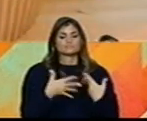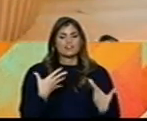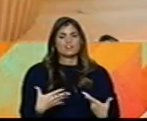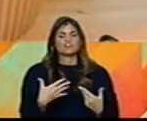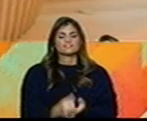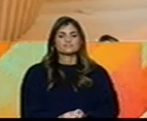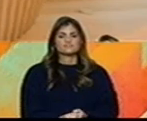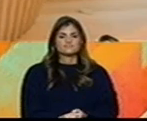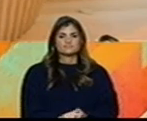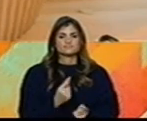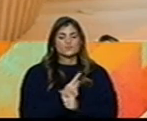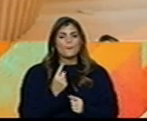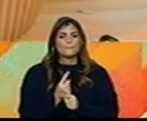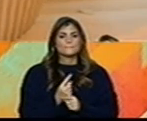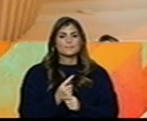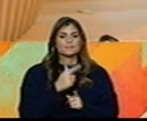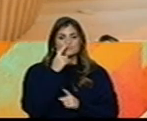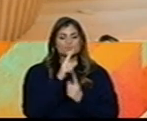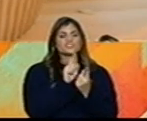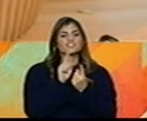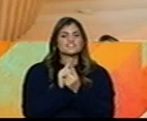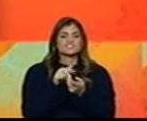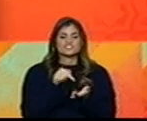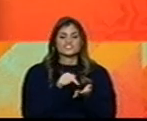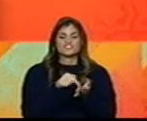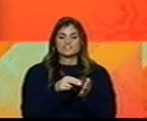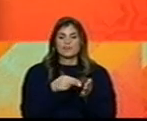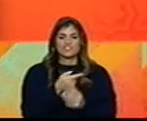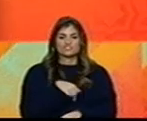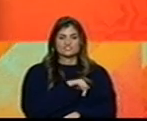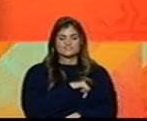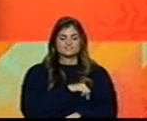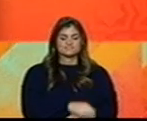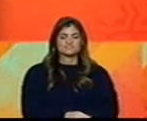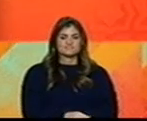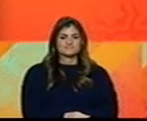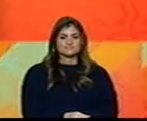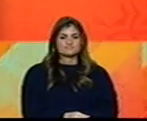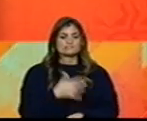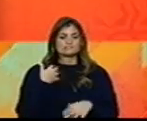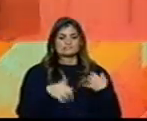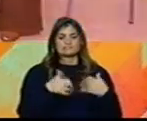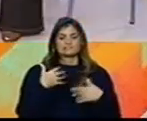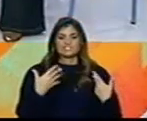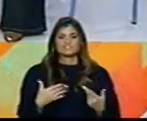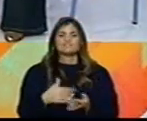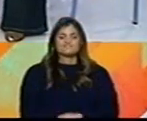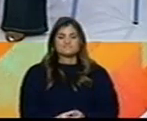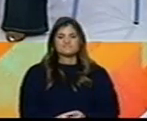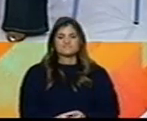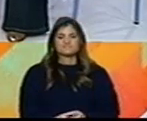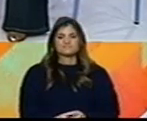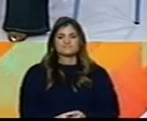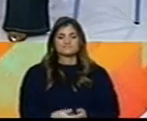mesmo que acelerar porque temos clientes exigentes à nossa espera. Na regi, estão pacientes. Temos imagina.